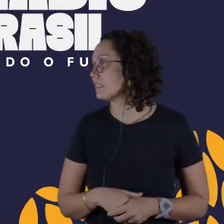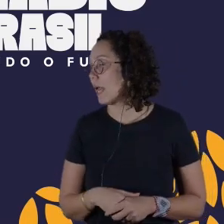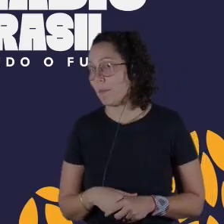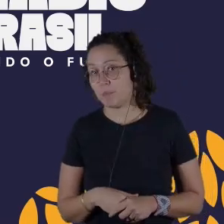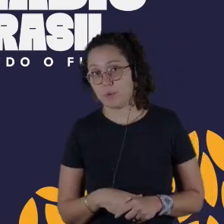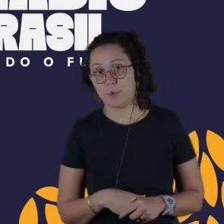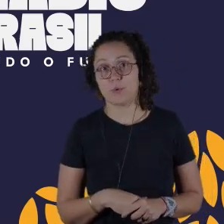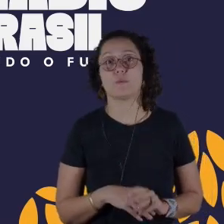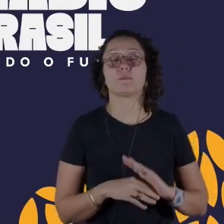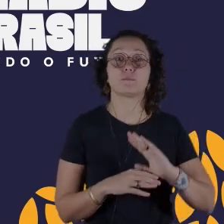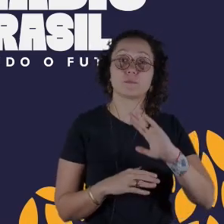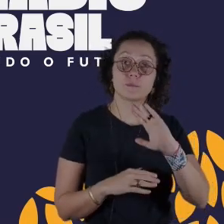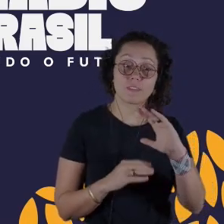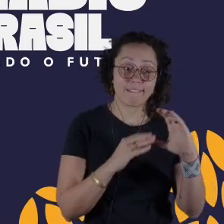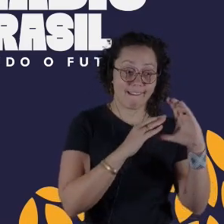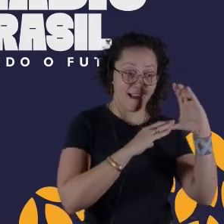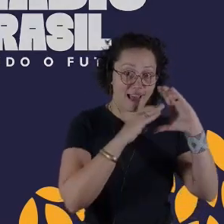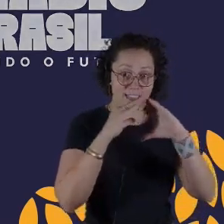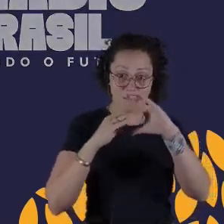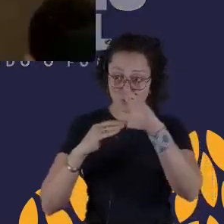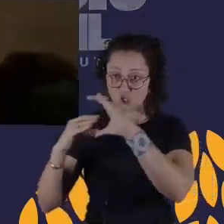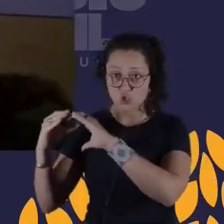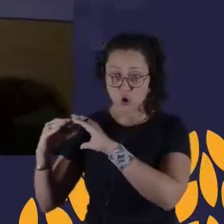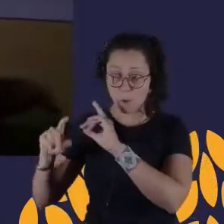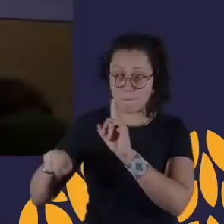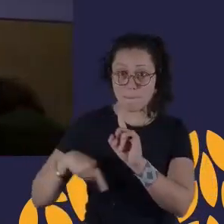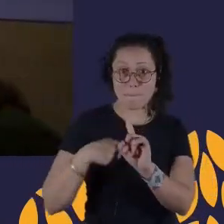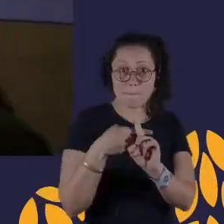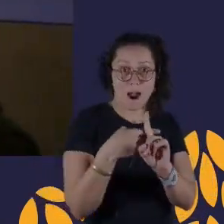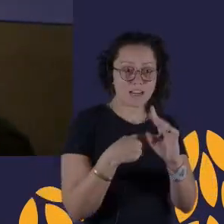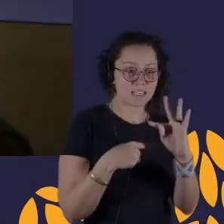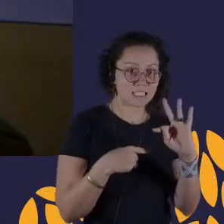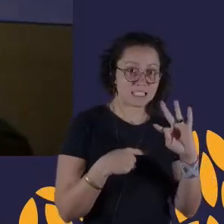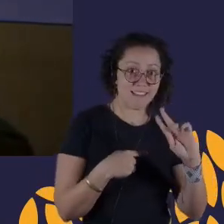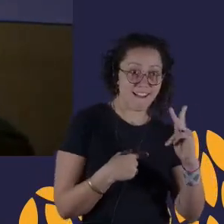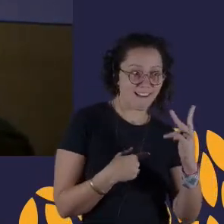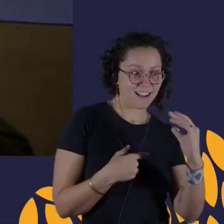associar canabidiol a THC é bom ou não?